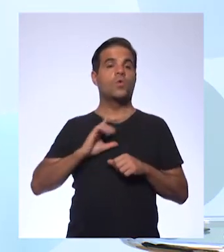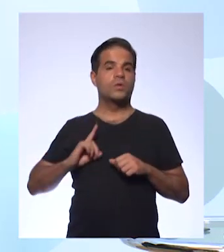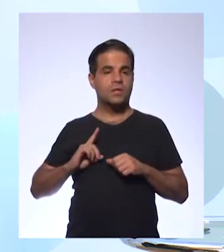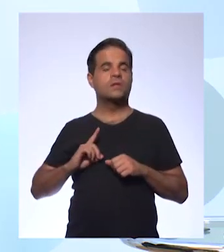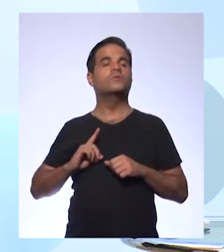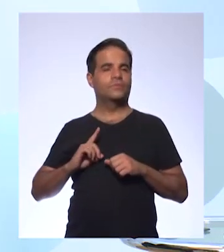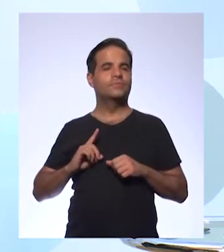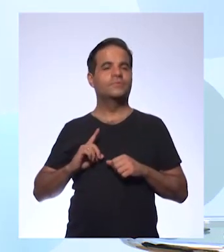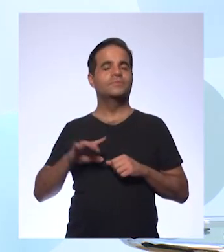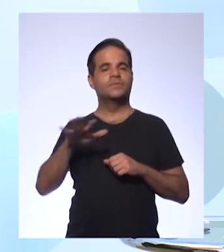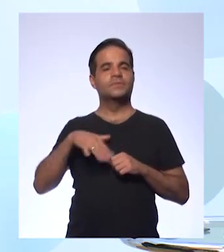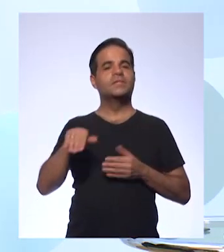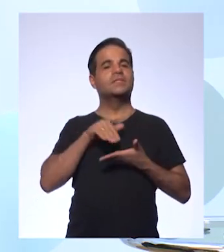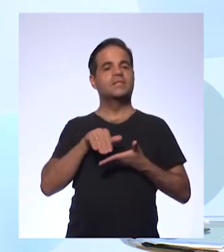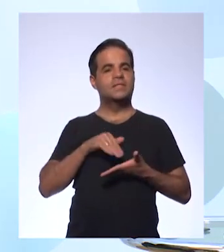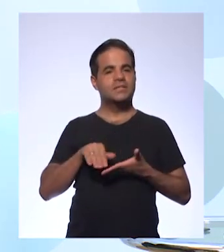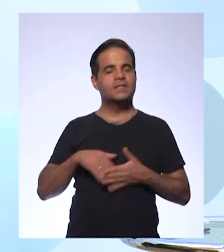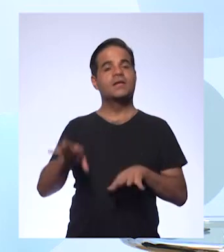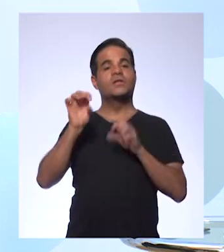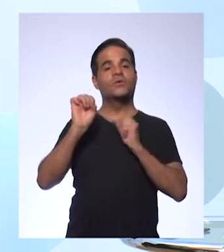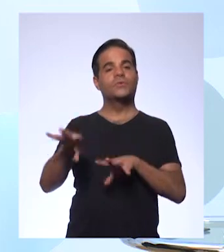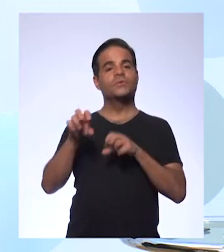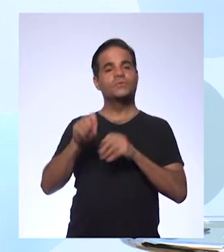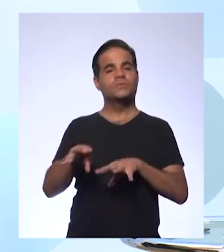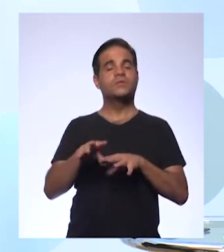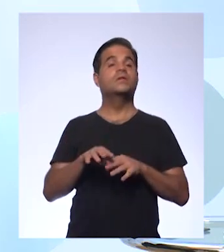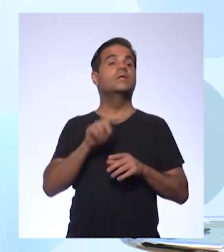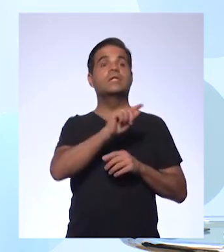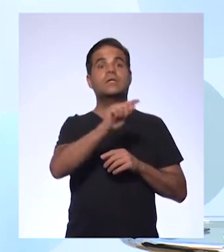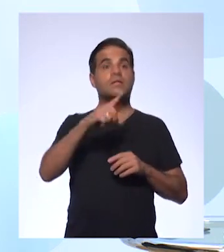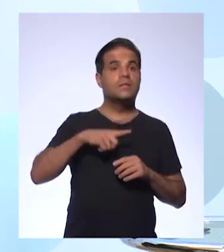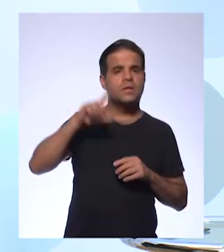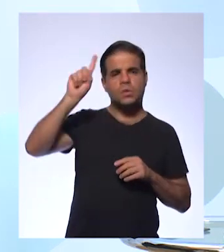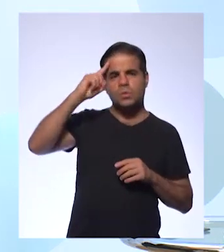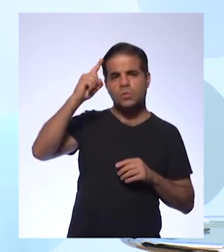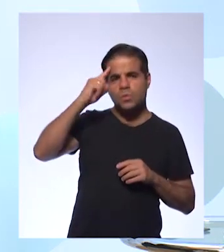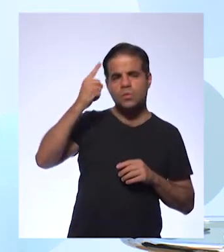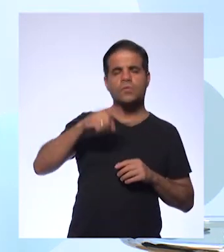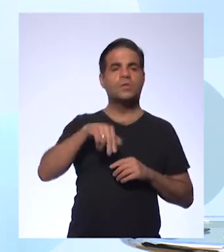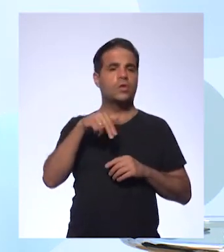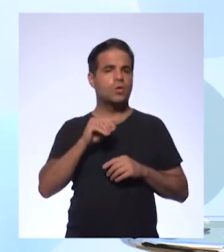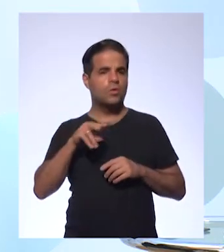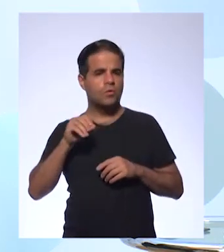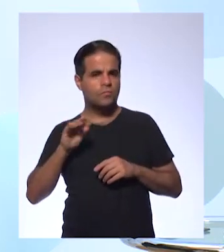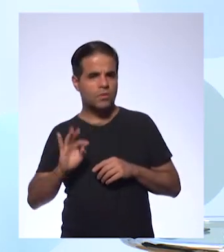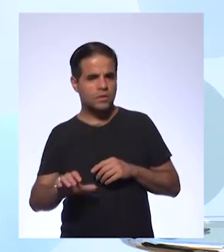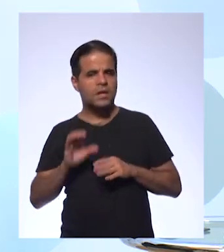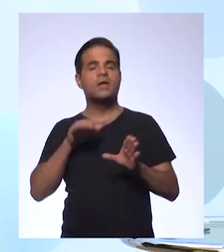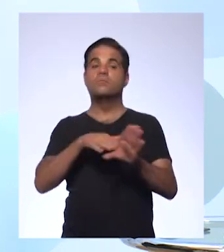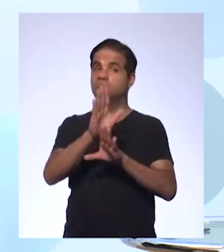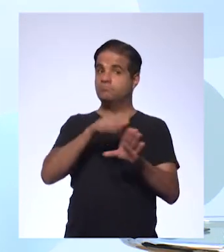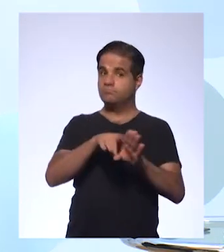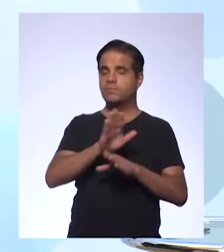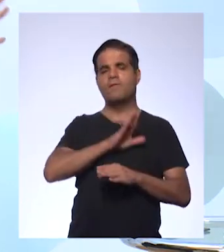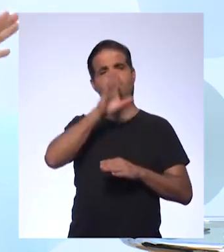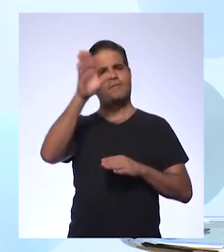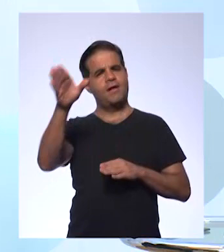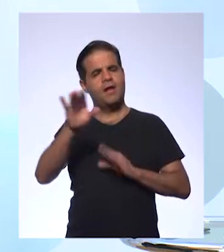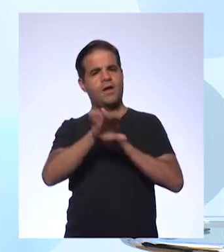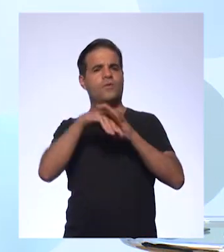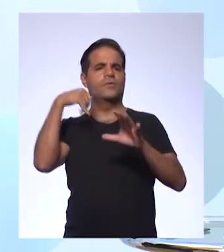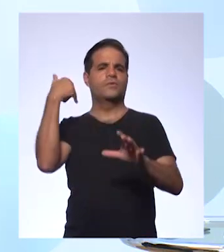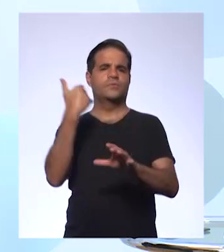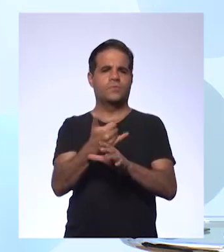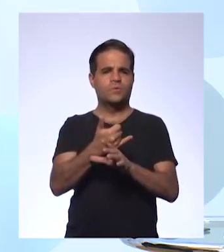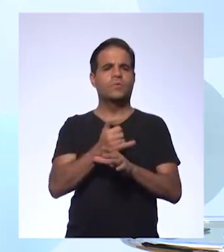né, da Secretaria da Educação. Então, quem ainda tem dúvidas sobre o Novotec, eu vou aconselhar que vá lá no